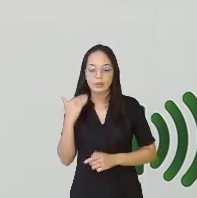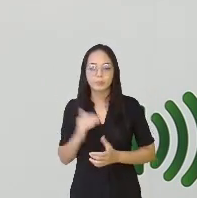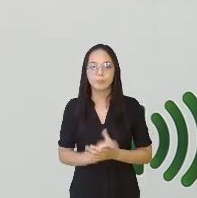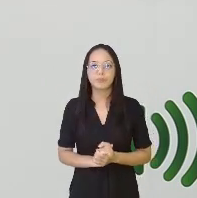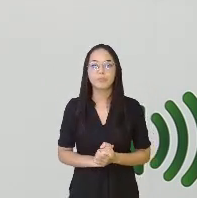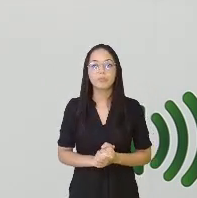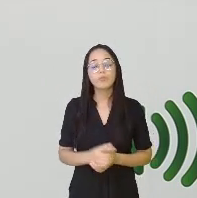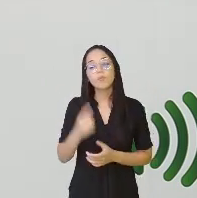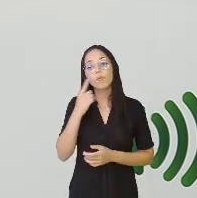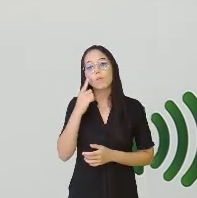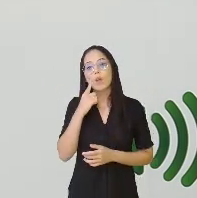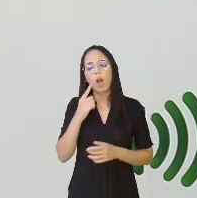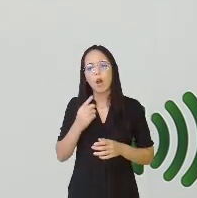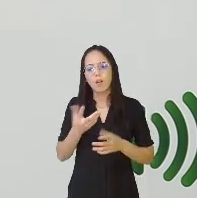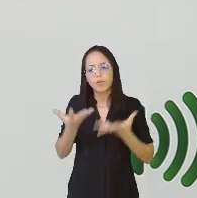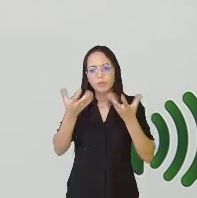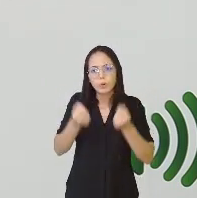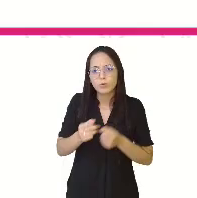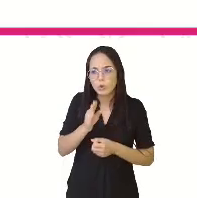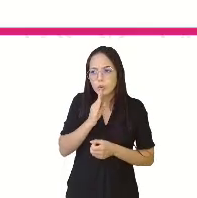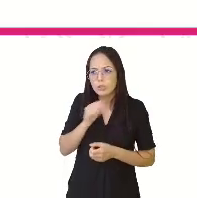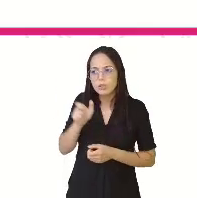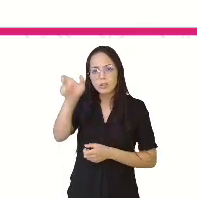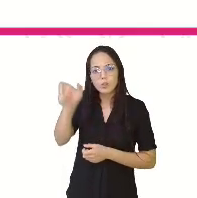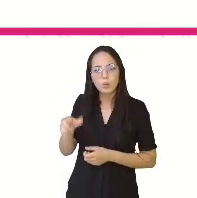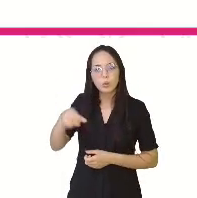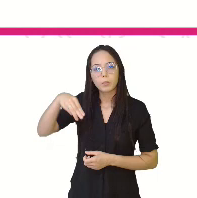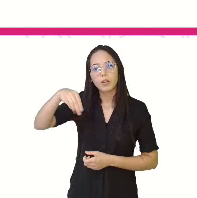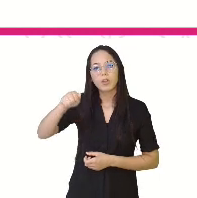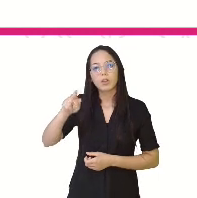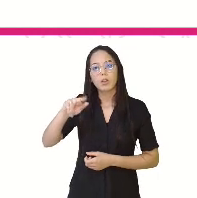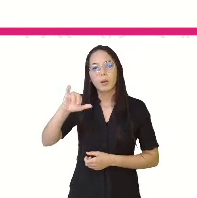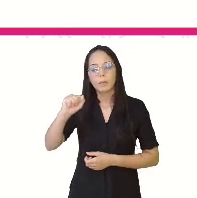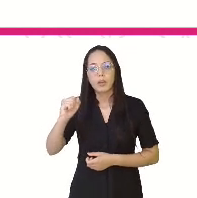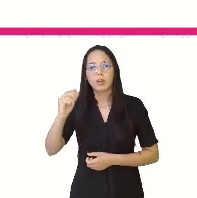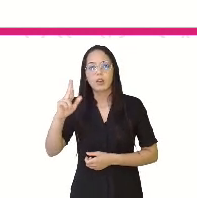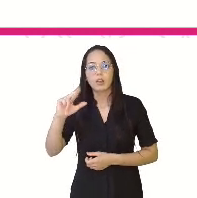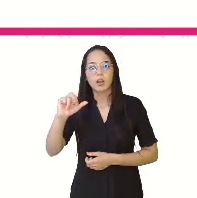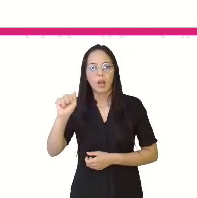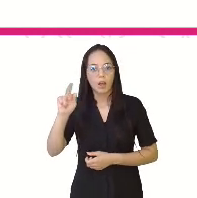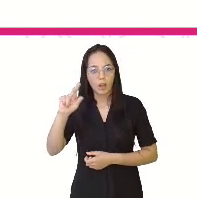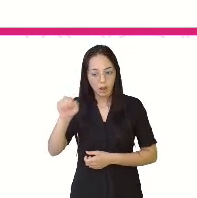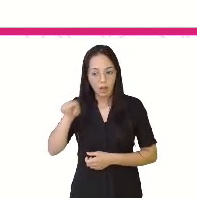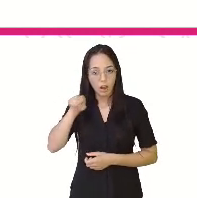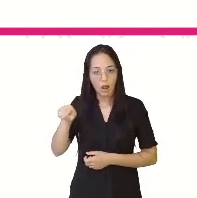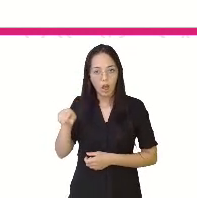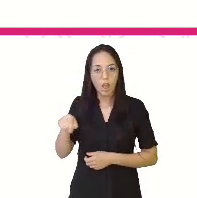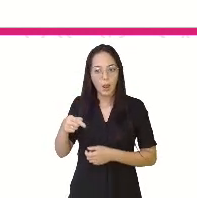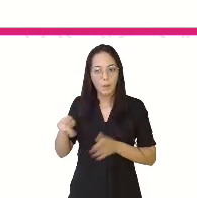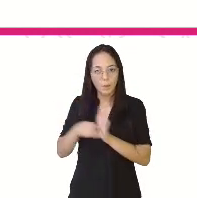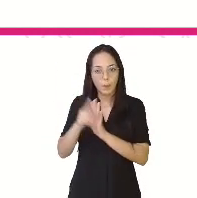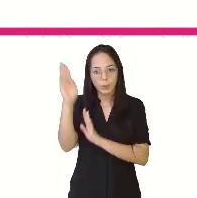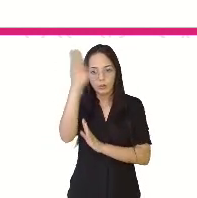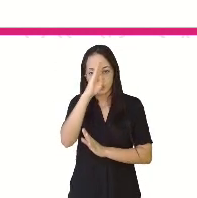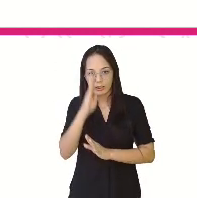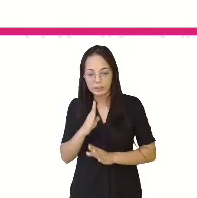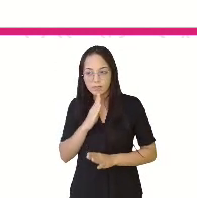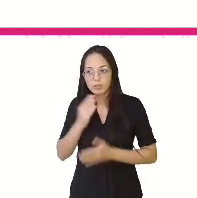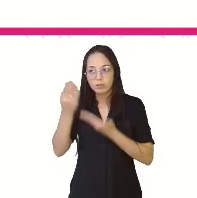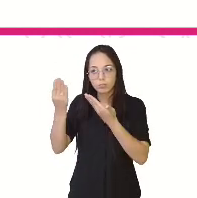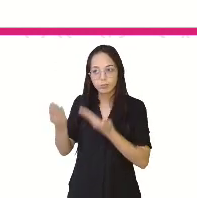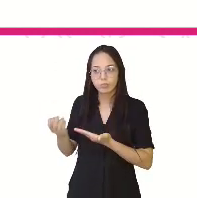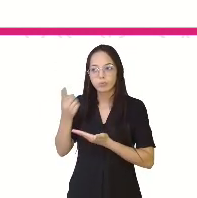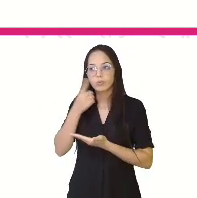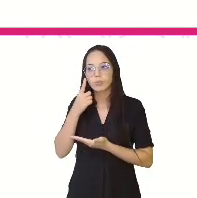antes disso, vamos conhecer um pouquinho de Maria Clara Machado, que é uma grande dramaturga brasileira. Está aí a foto dela, Maria Clara